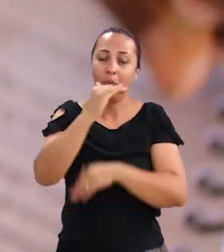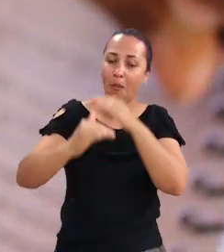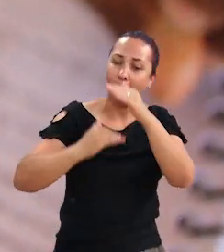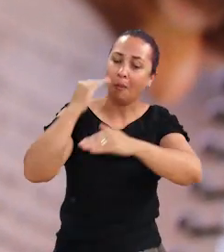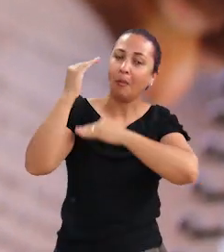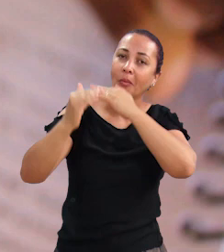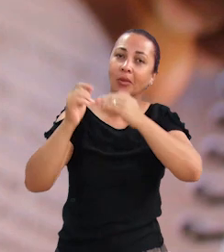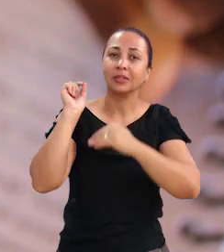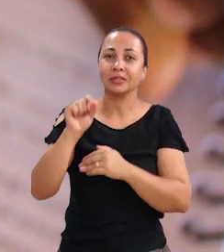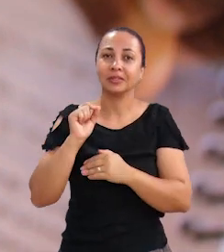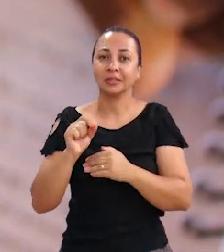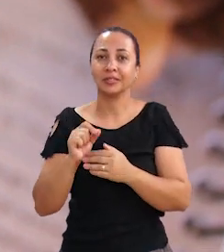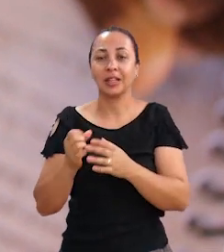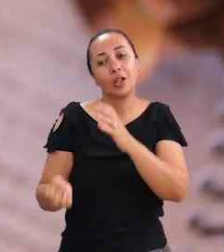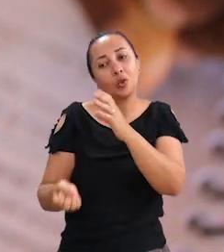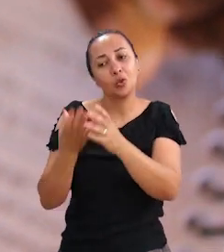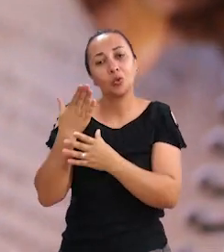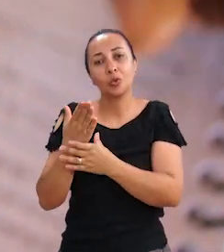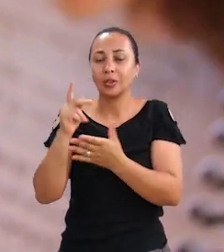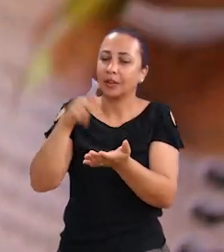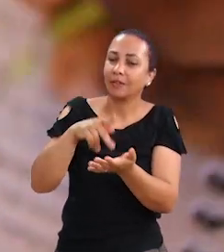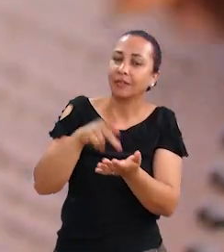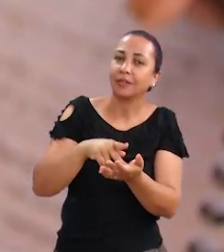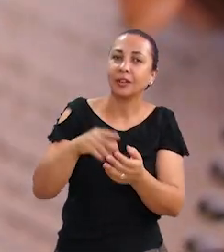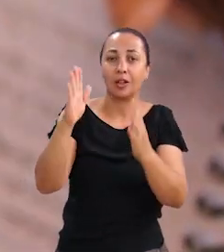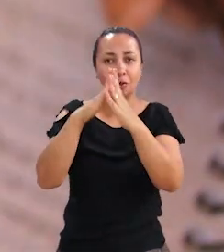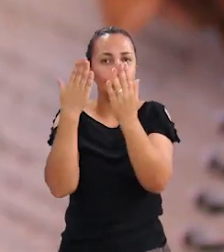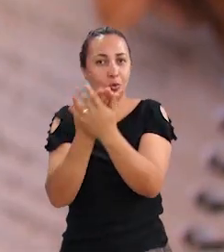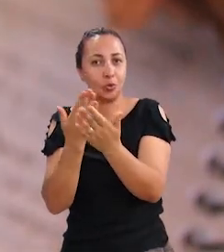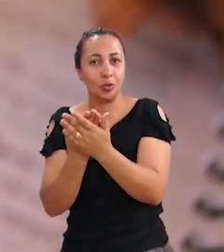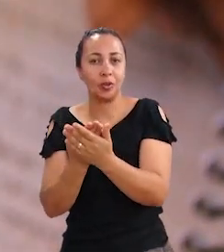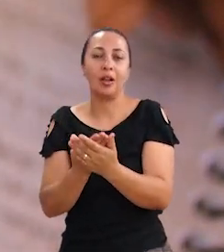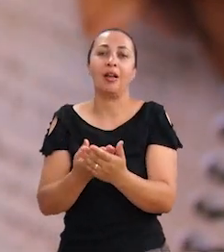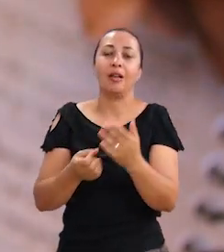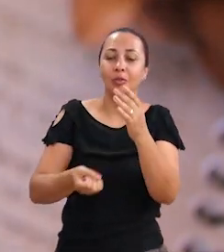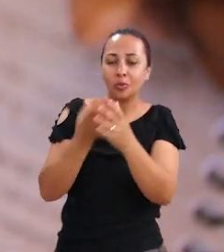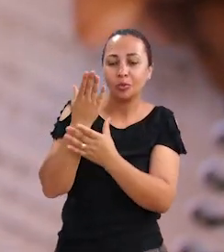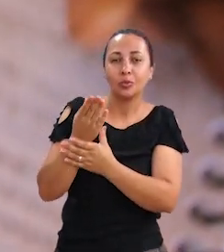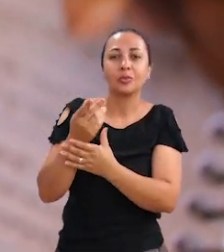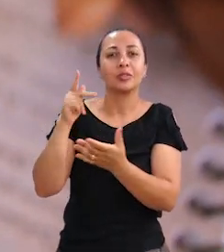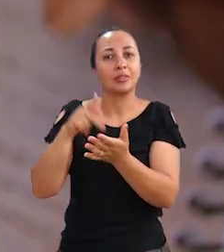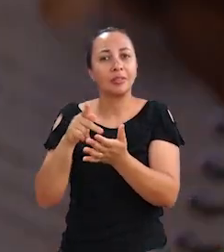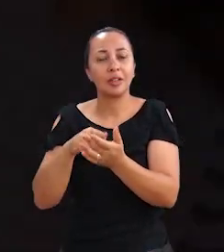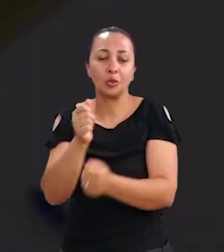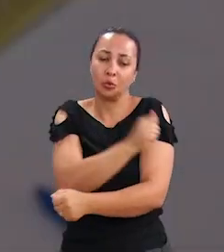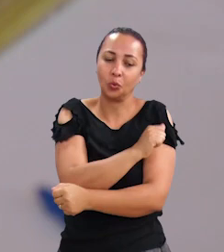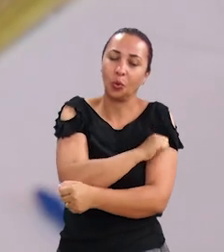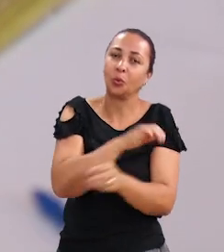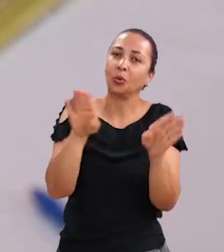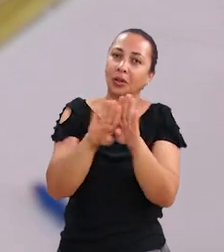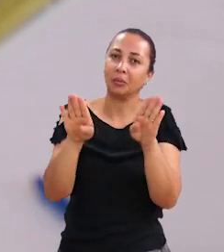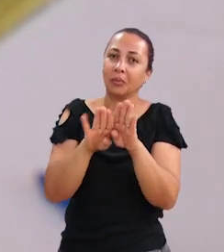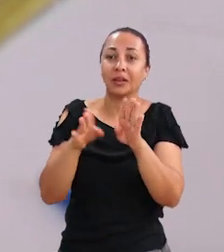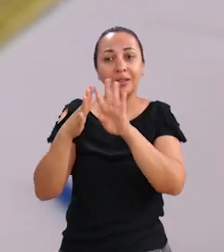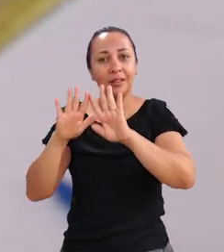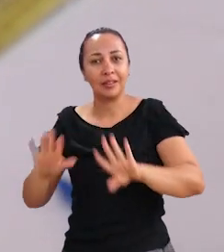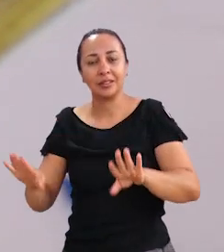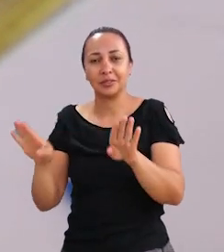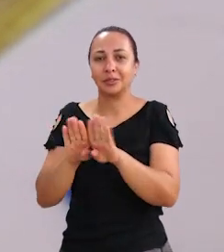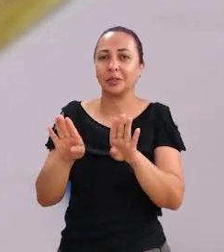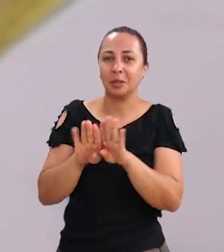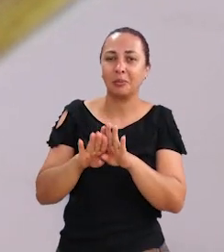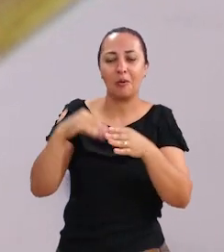é um processo que advém da realidade escolar, advém da realidade do aluno também. Então,